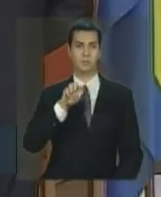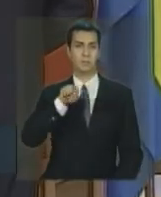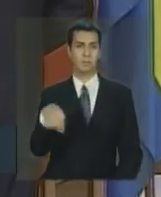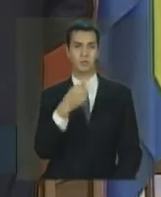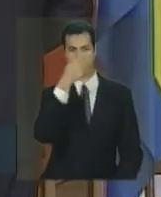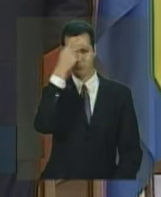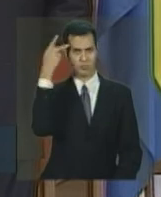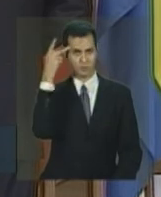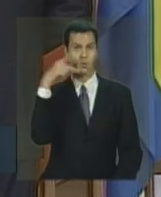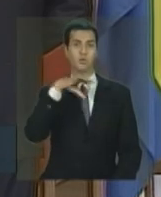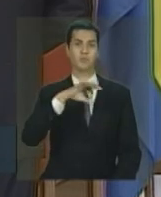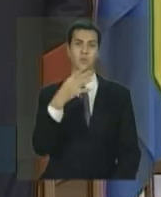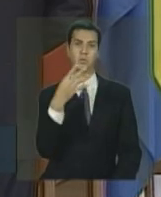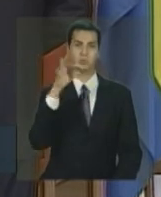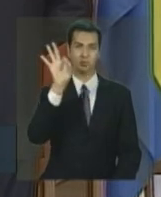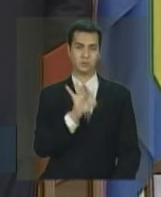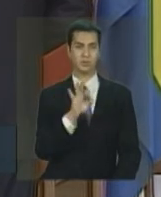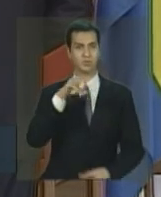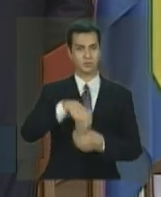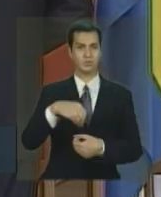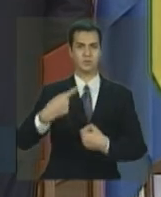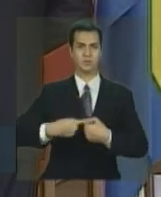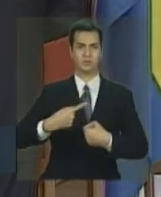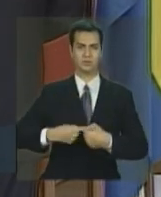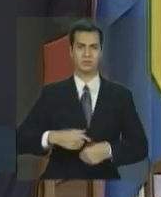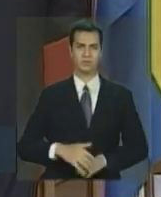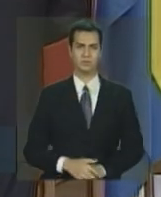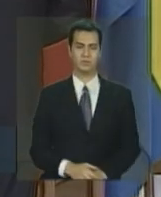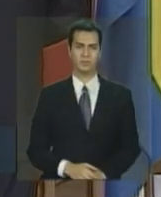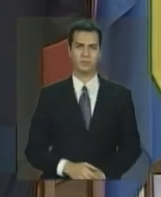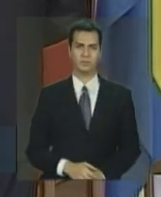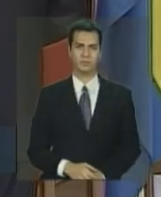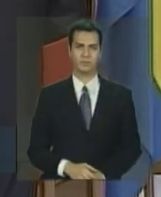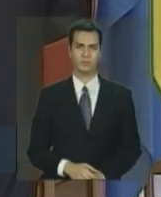94% residem nas áreas urbanas.